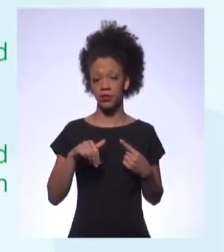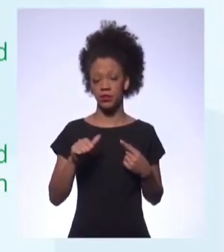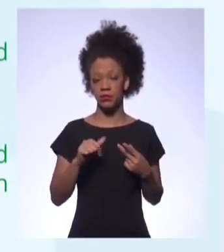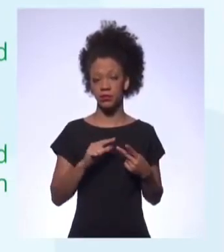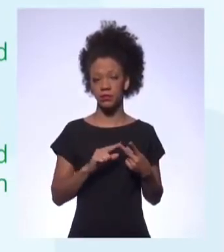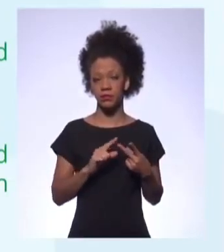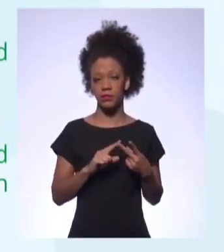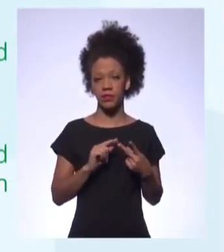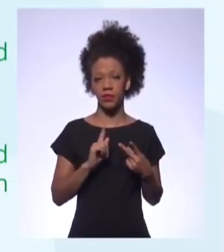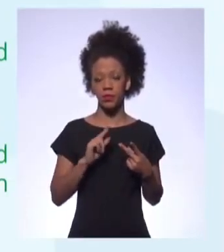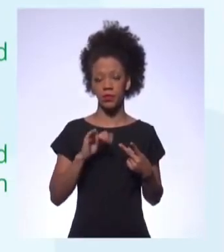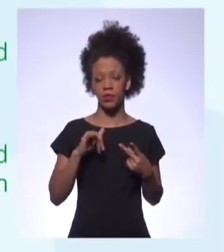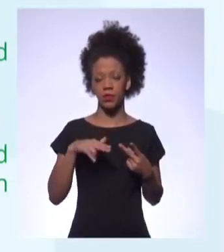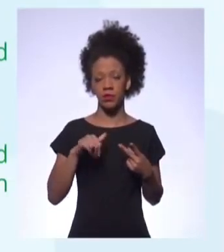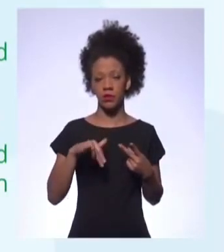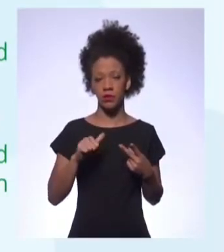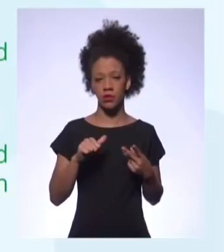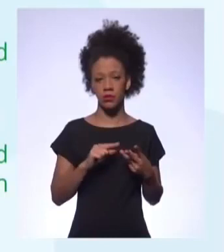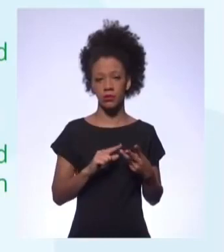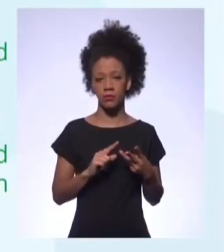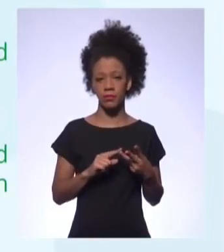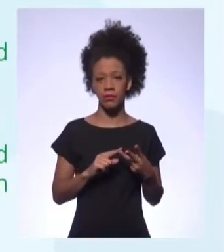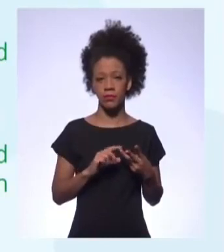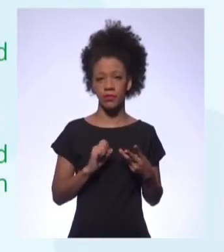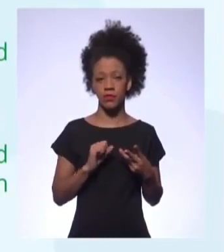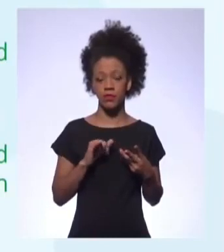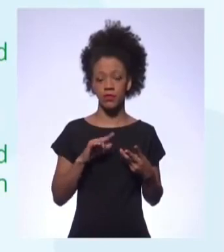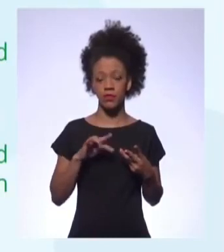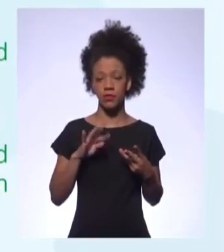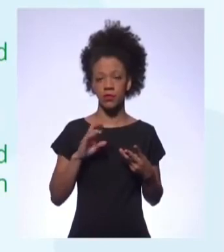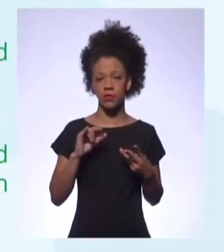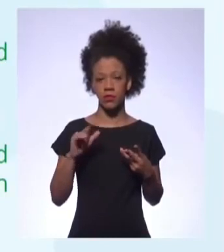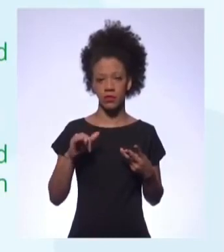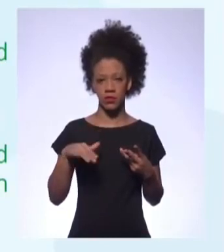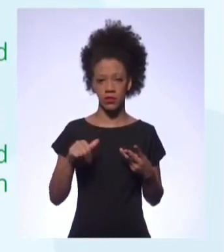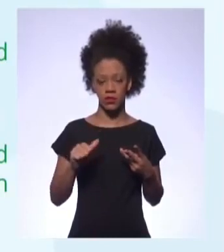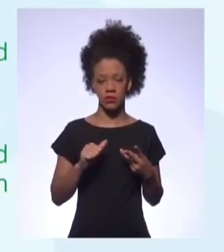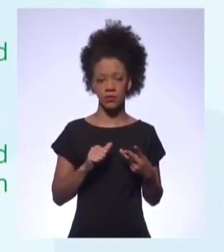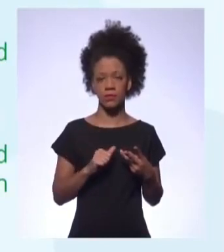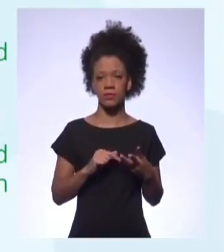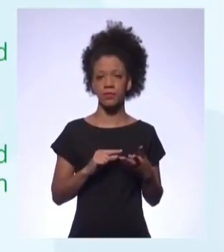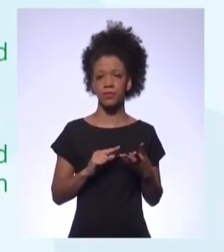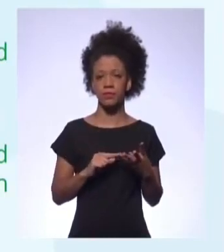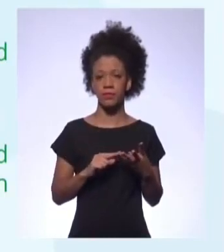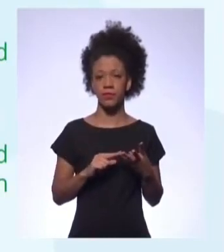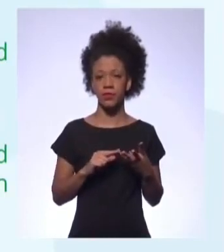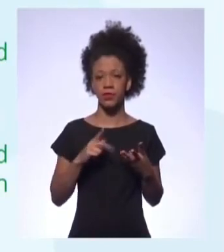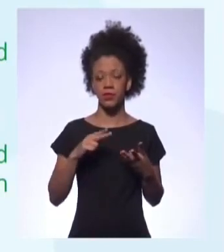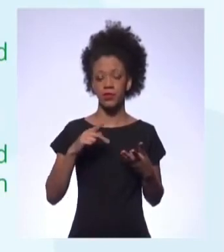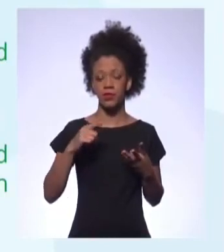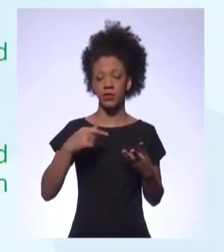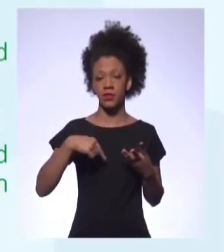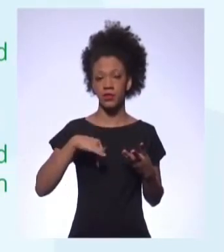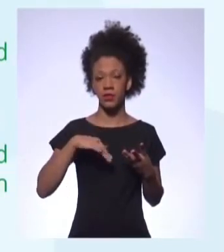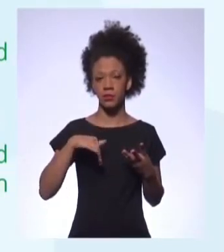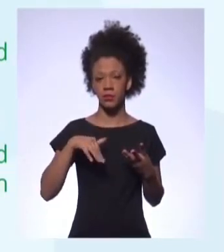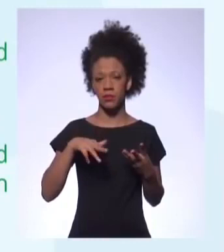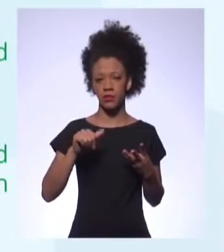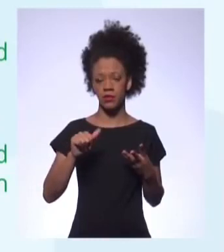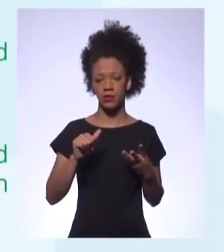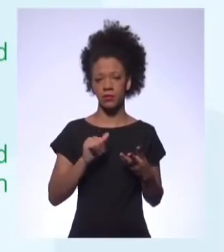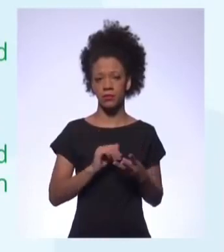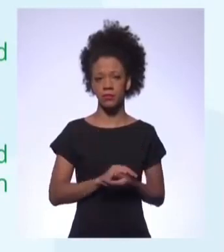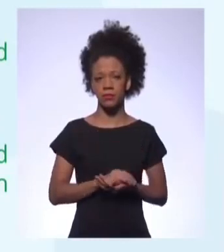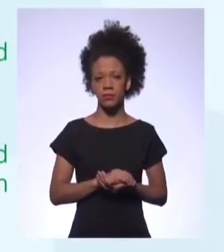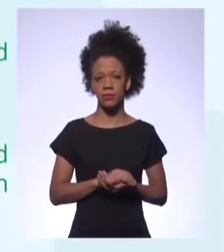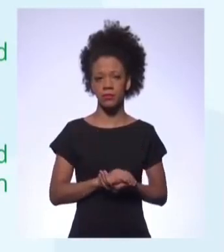G, guanina, cytosine C, citosina, and thymine T. timina. Essas A, B, C,